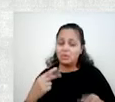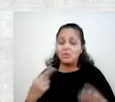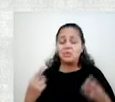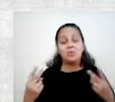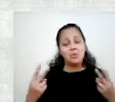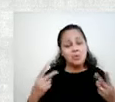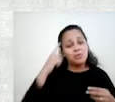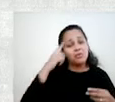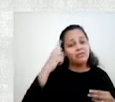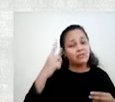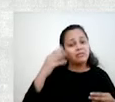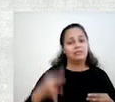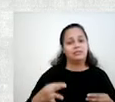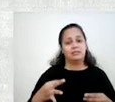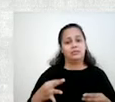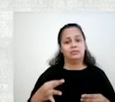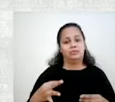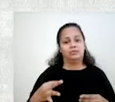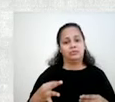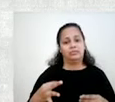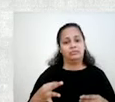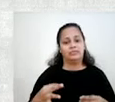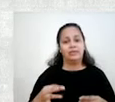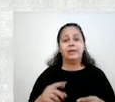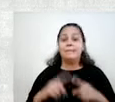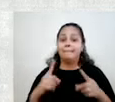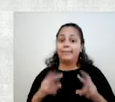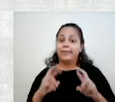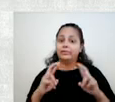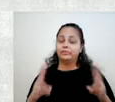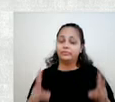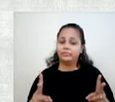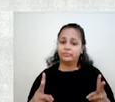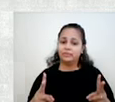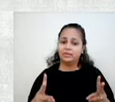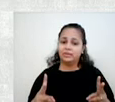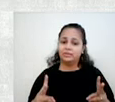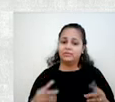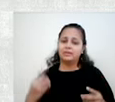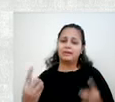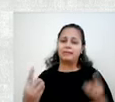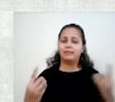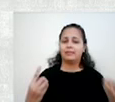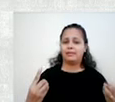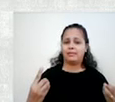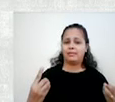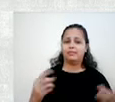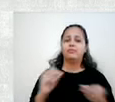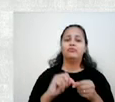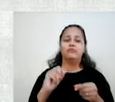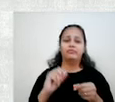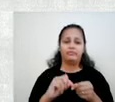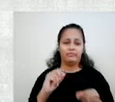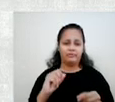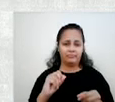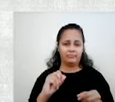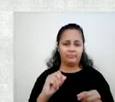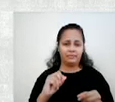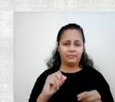vista. Além de pontos de vista tão diferentes, cada lado desse conflito criou seus